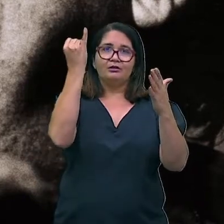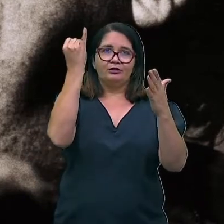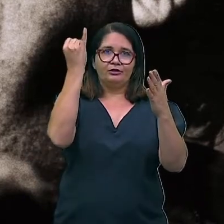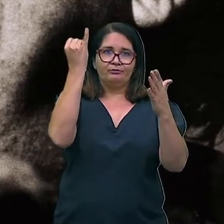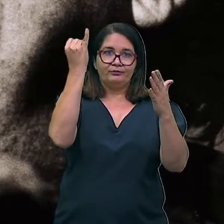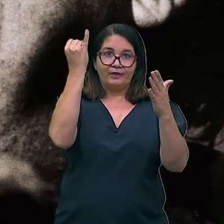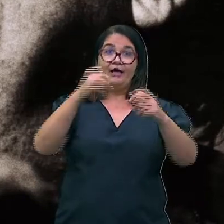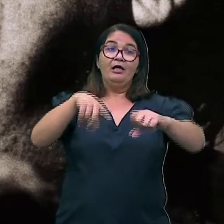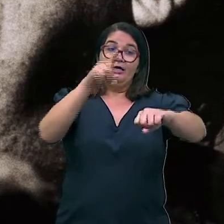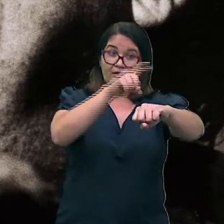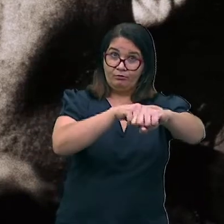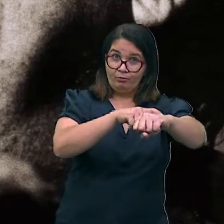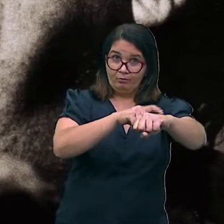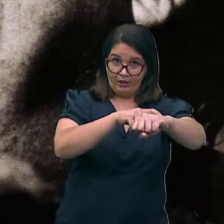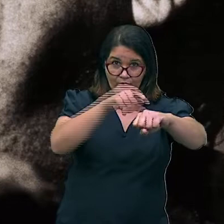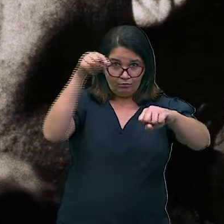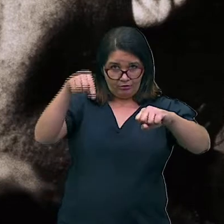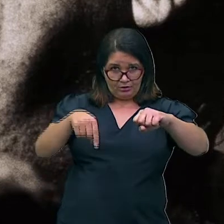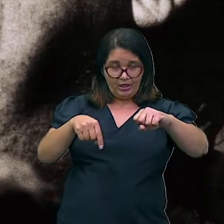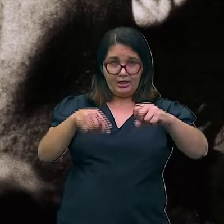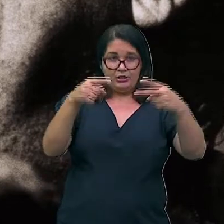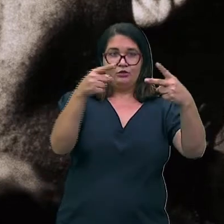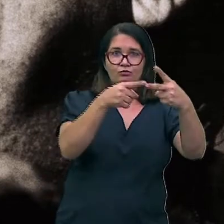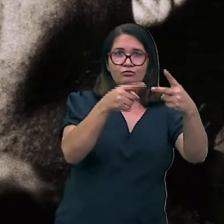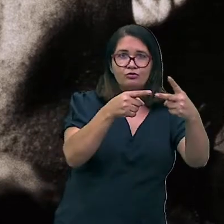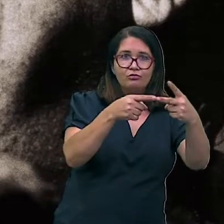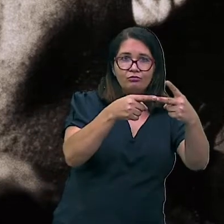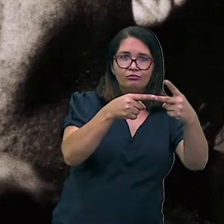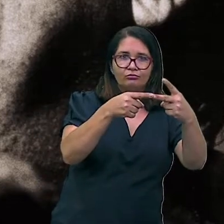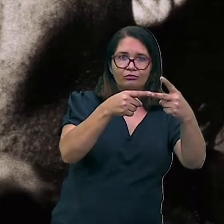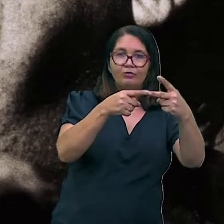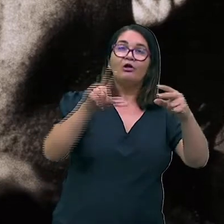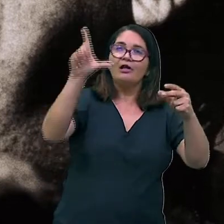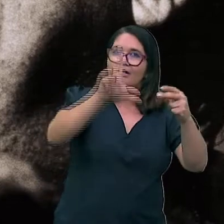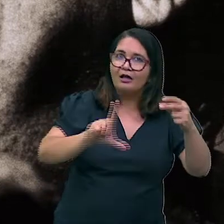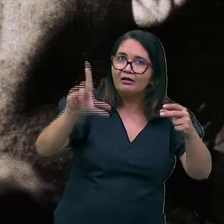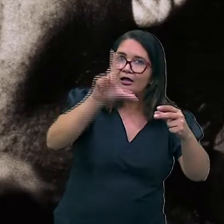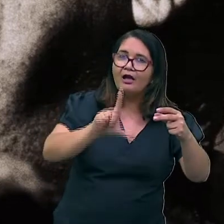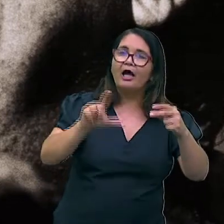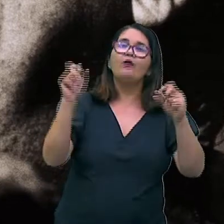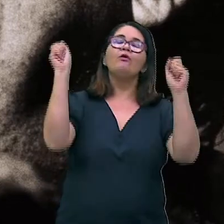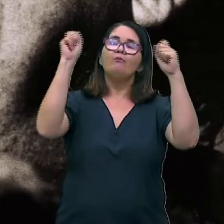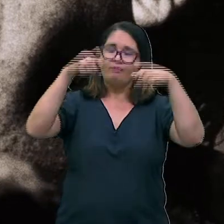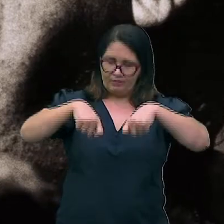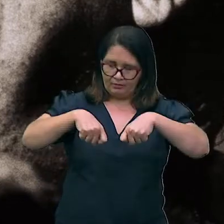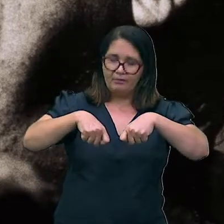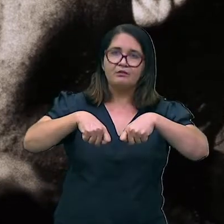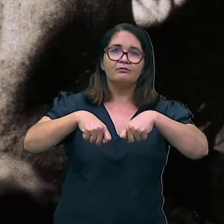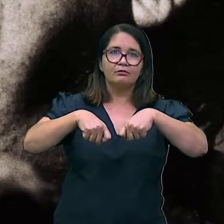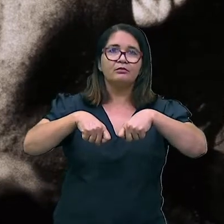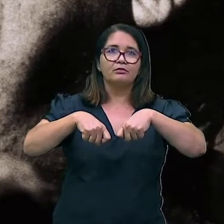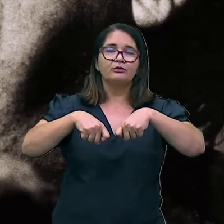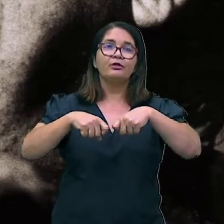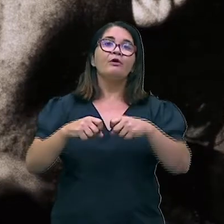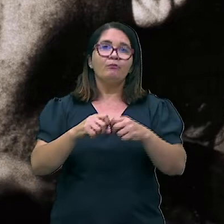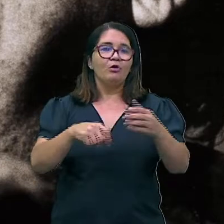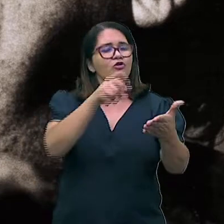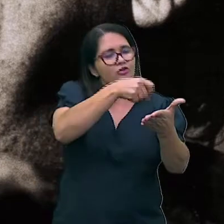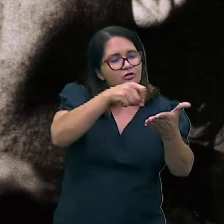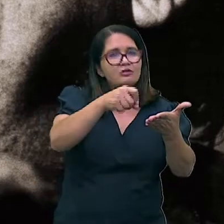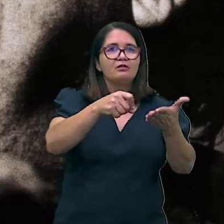nesse viés, o escritor tem licença poética para fazer essa ligação. Olha